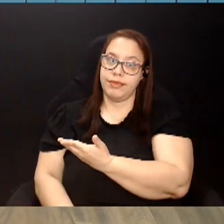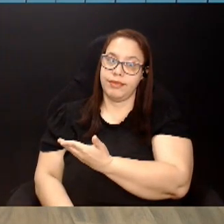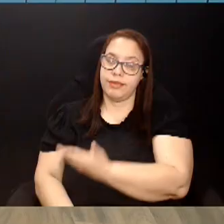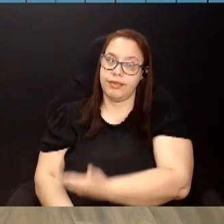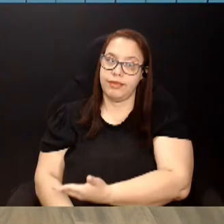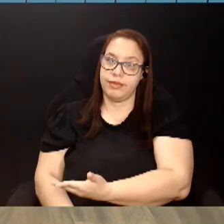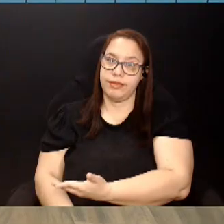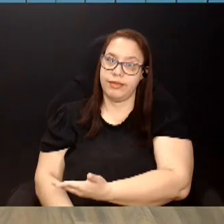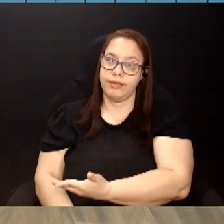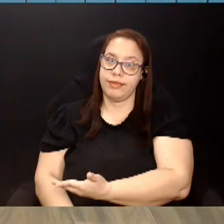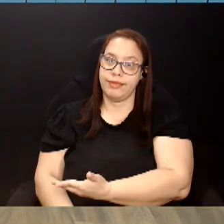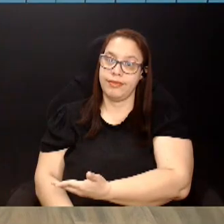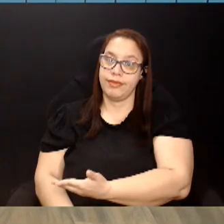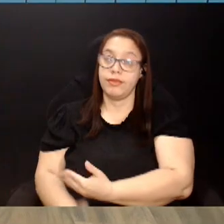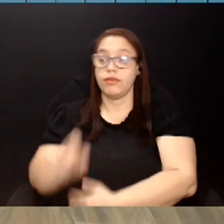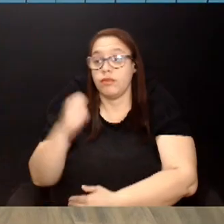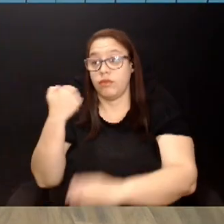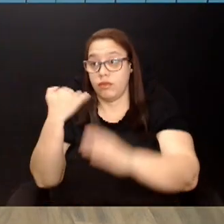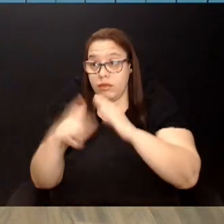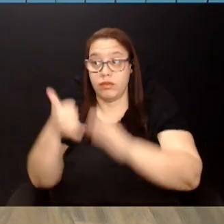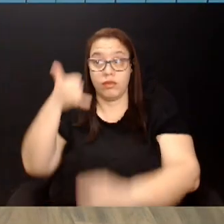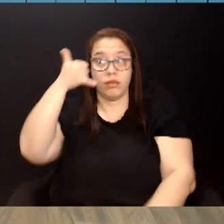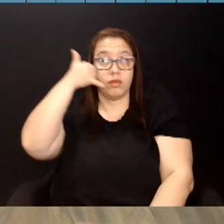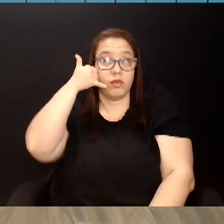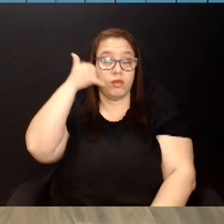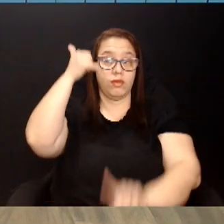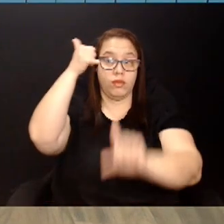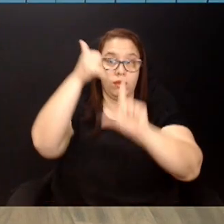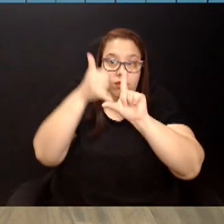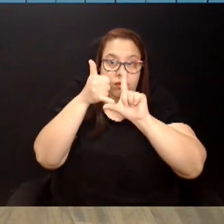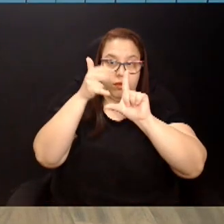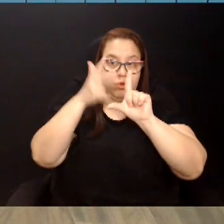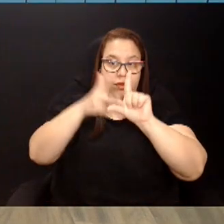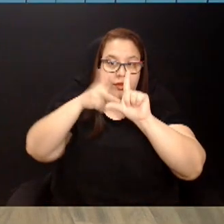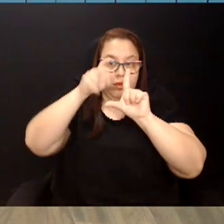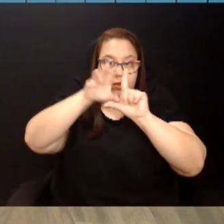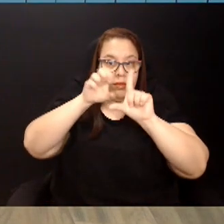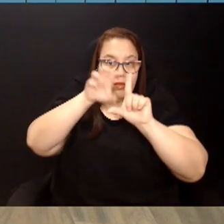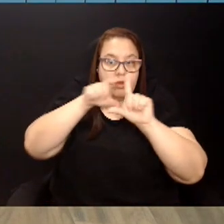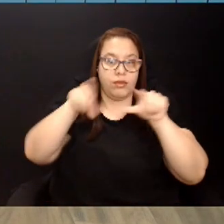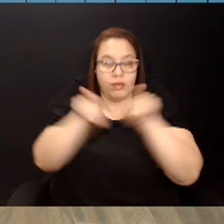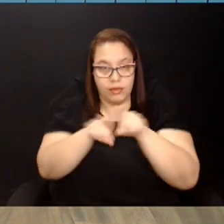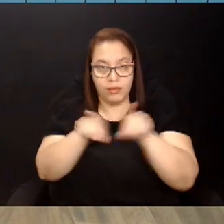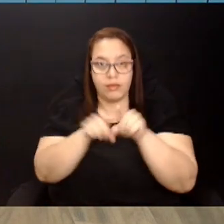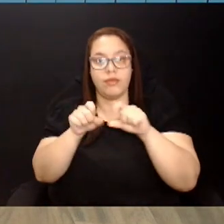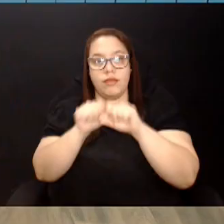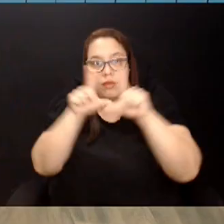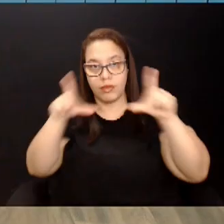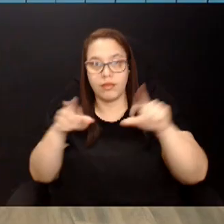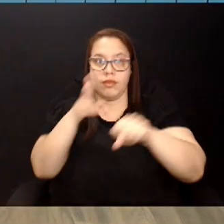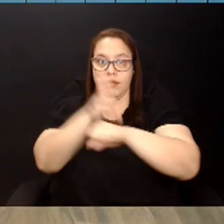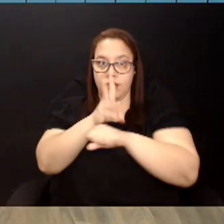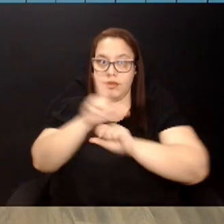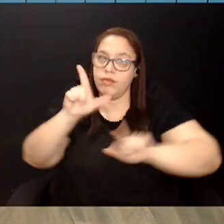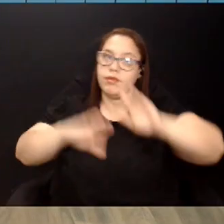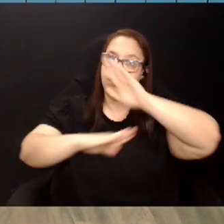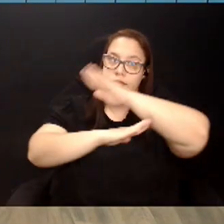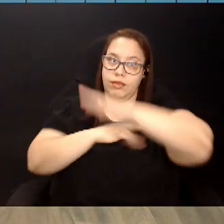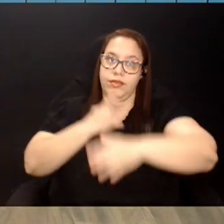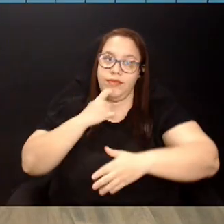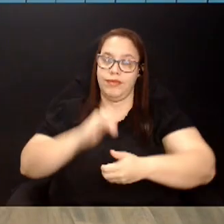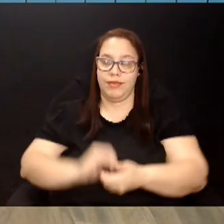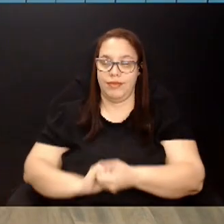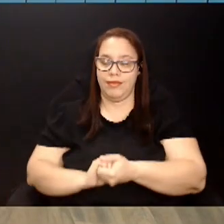978293776, ou você pode apontar a câmera do seu celular para o QR Code. Também já aparece uma mensagem na sua tela, o WhatsApp da TV